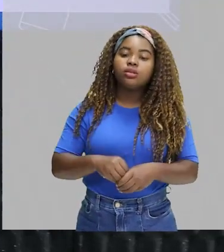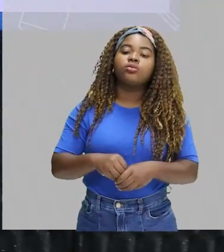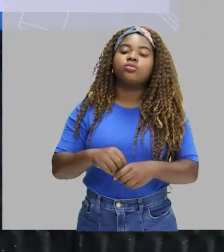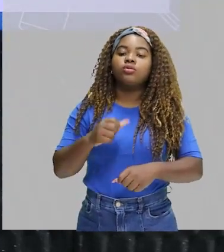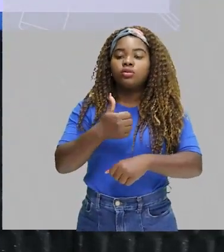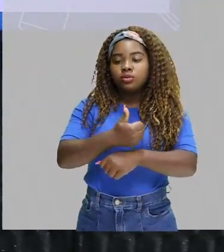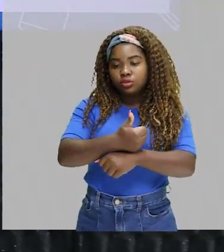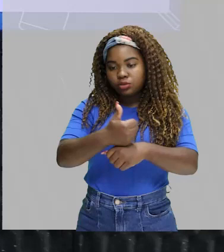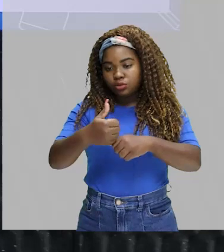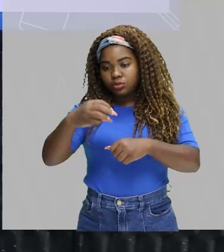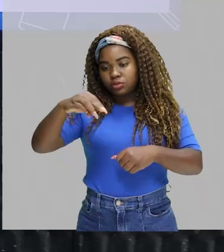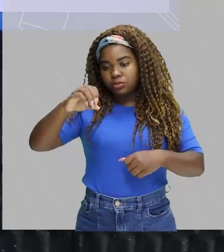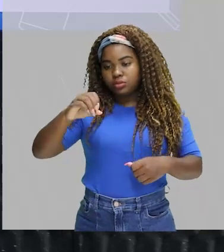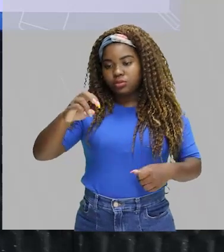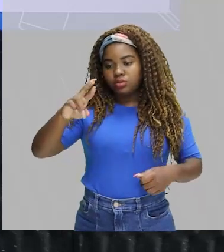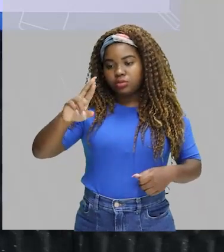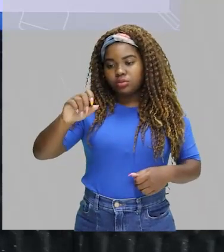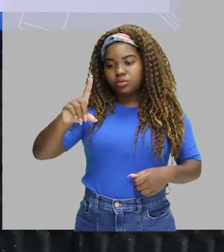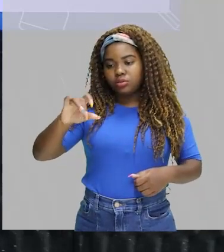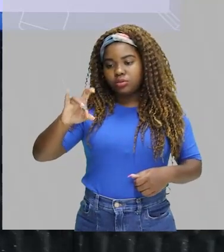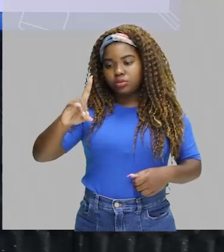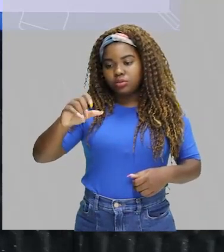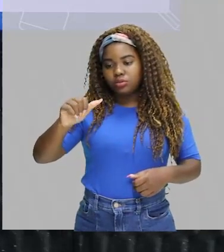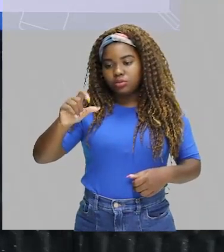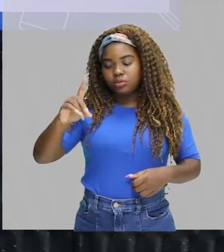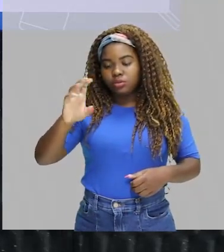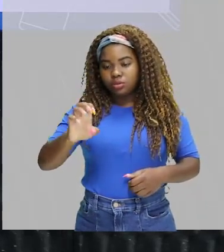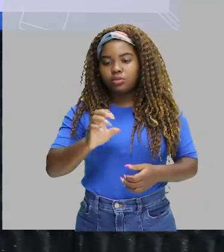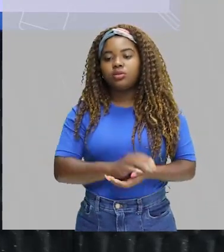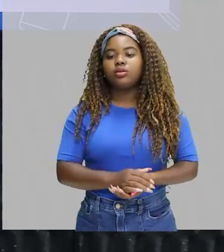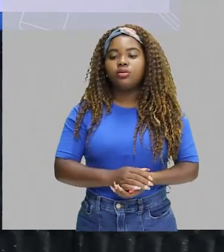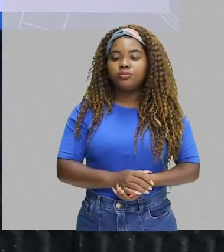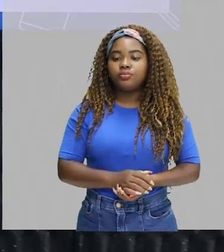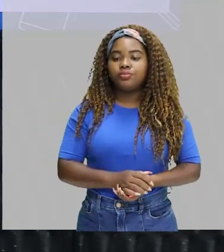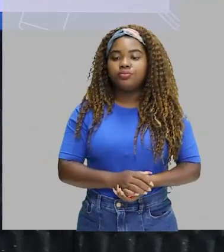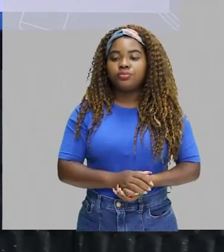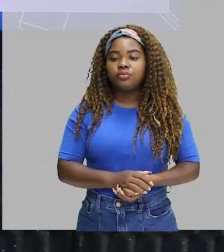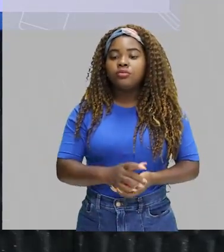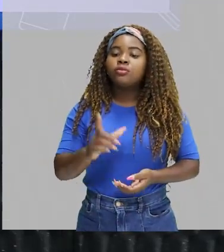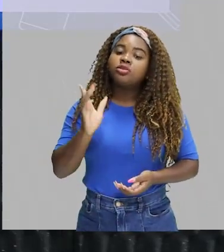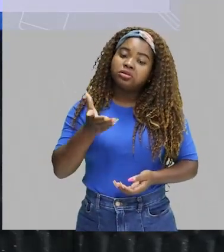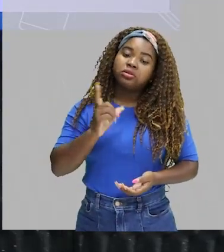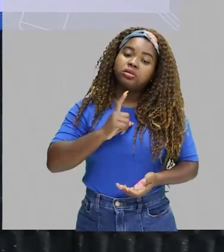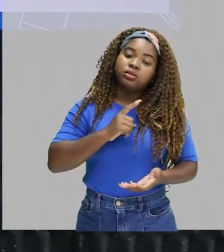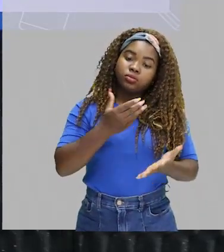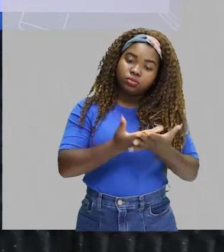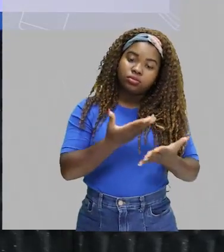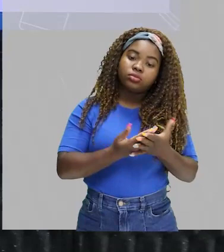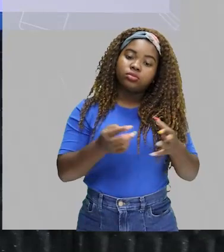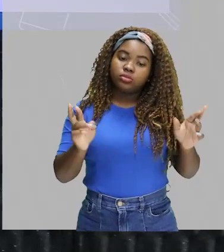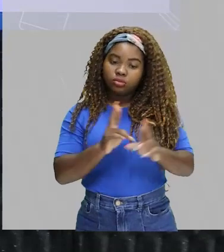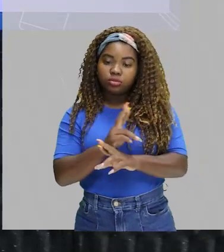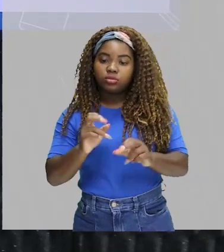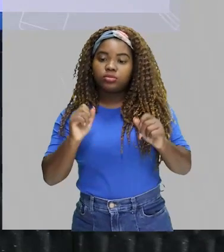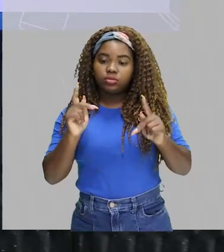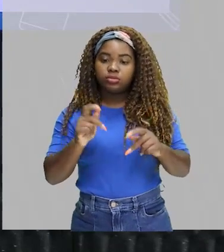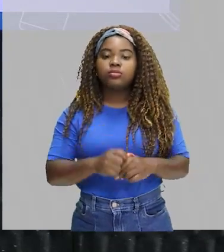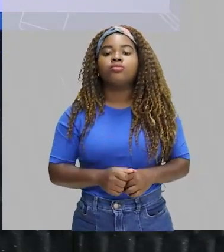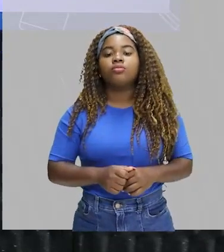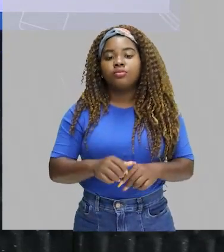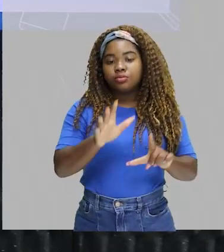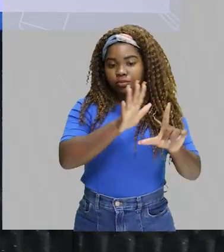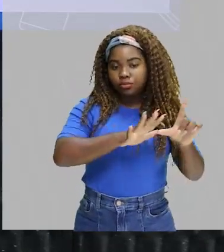moral a partir de uma ética utilitarista, tá? Mas nós temos aulas sobre isso, você vai lá, dá uma olhadinha aí, ok?